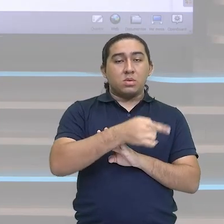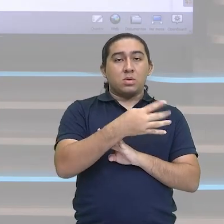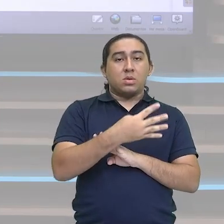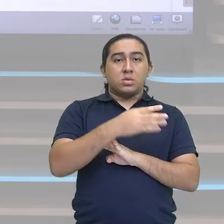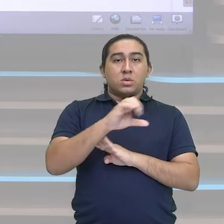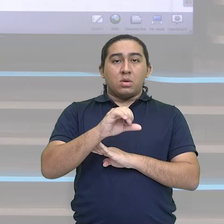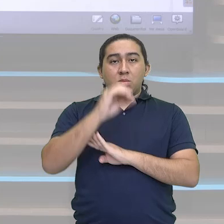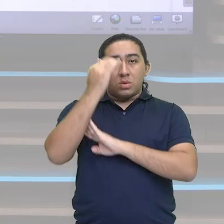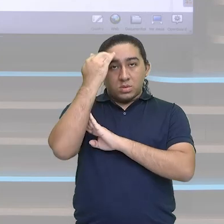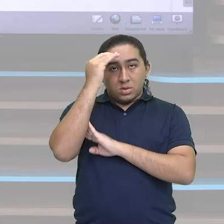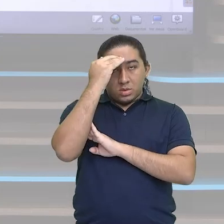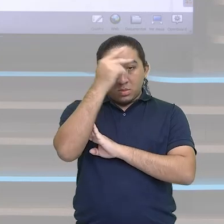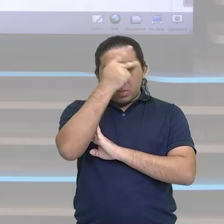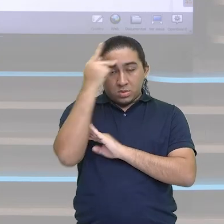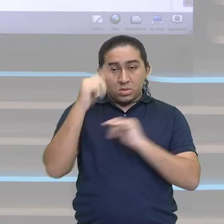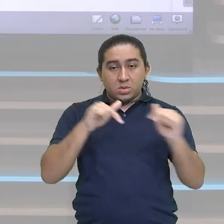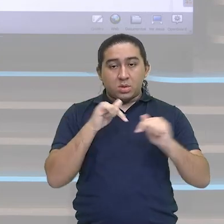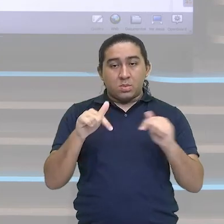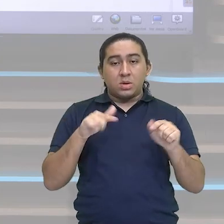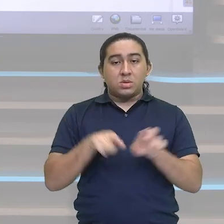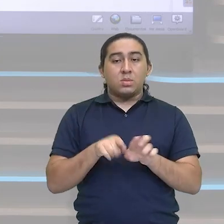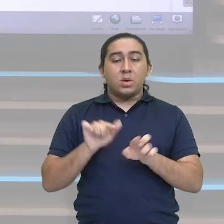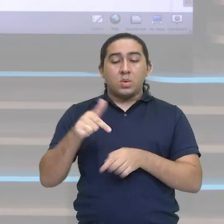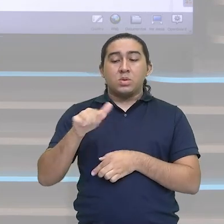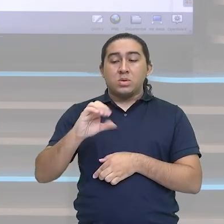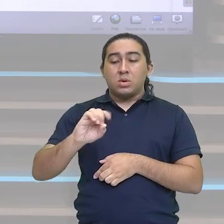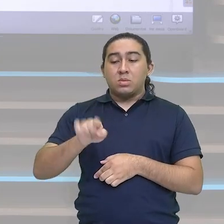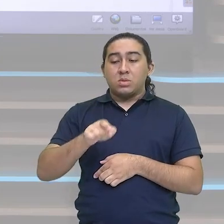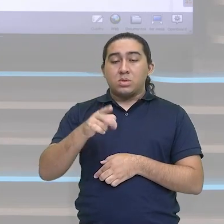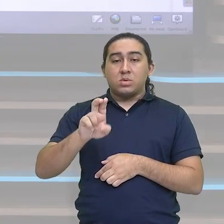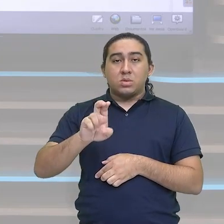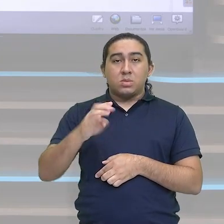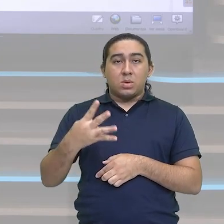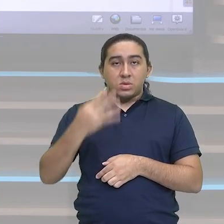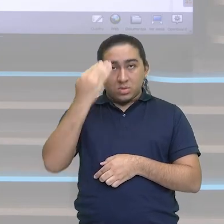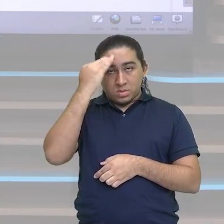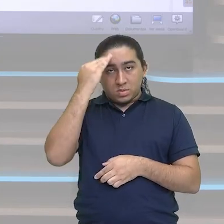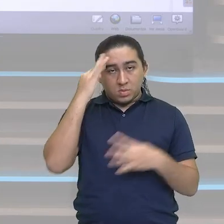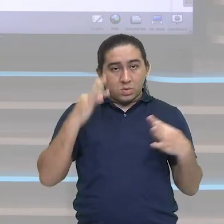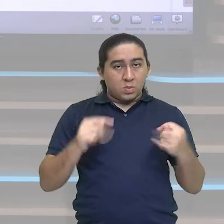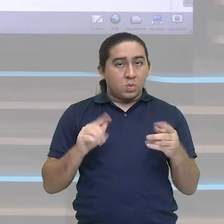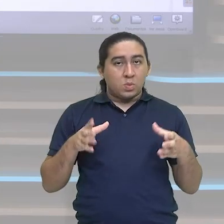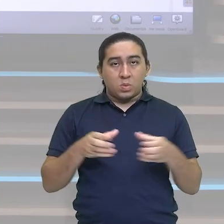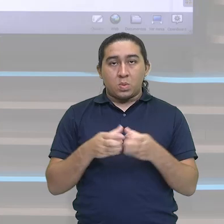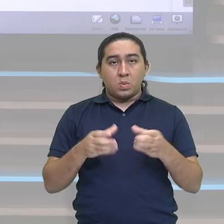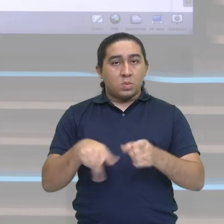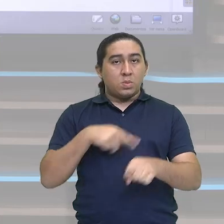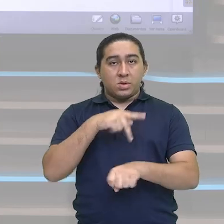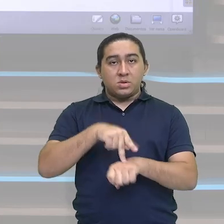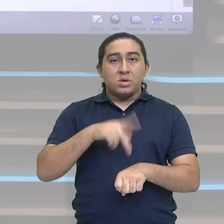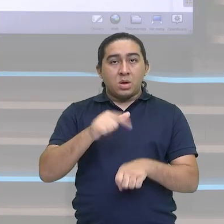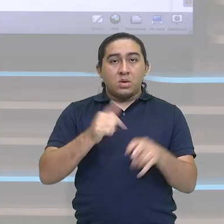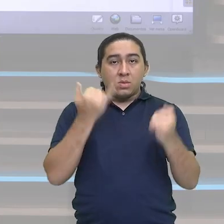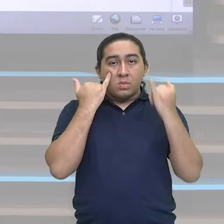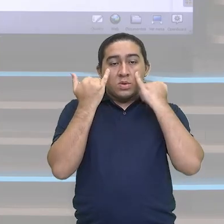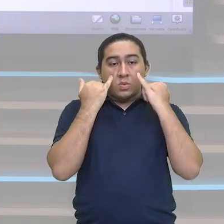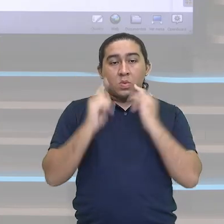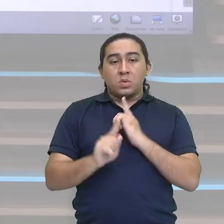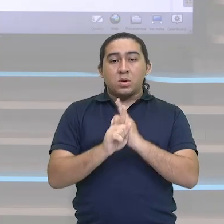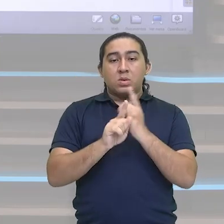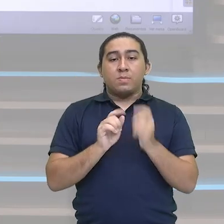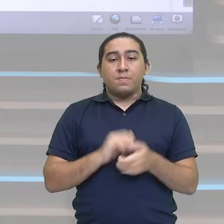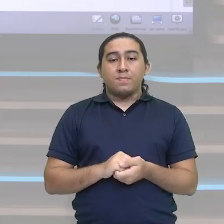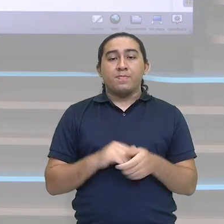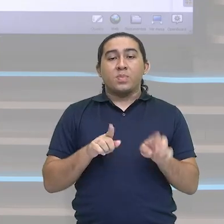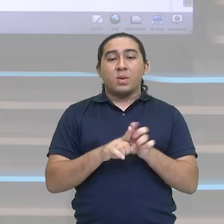Considerando só as pessoas que trabalham, e 0,54 considerando toda a população. Foram os dados que eles encontraram lá. Né? Mas quando a